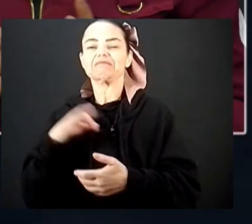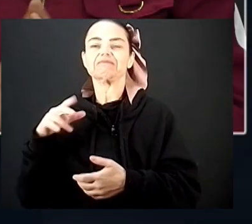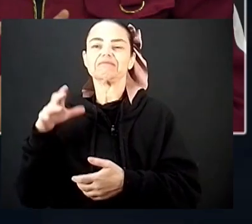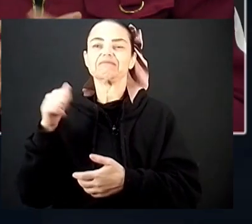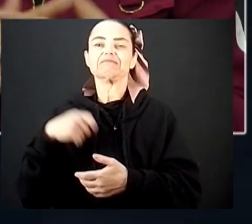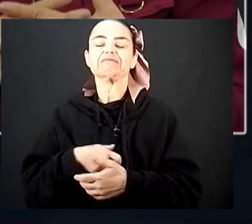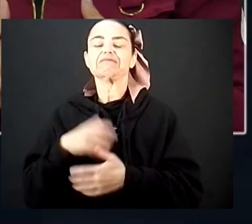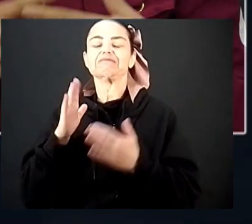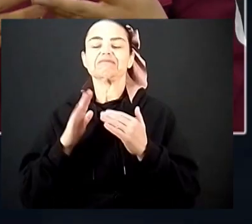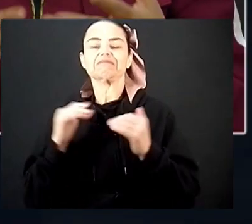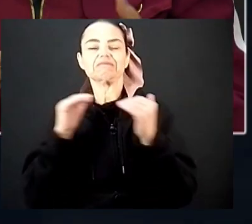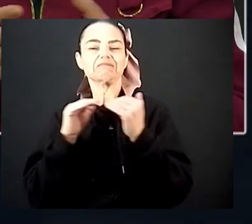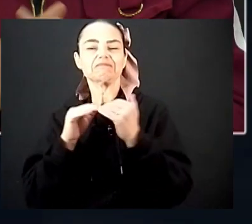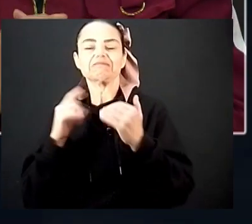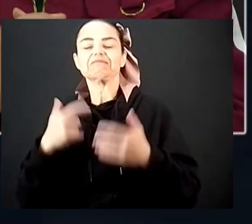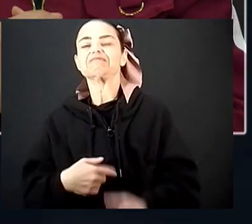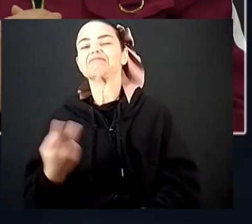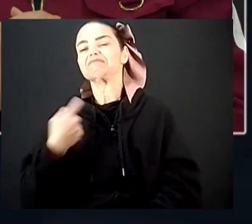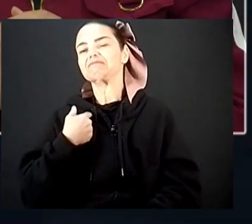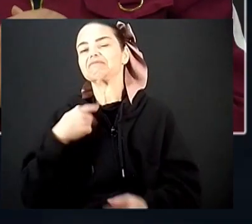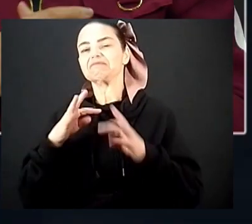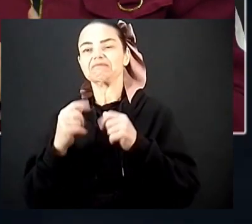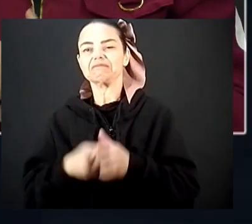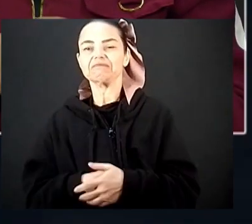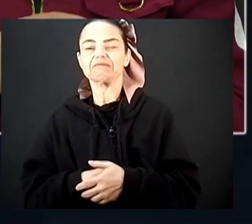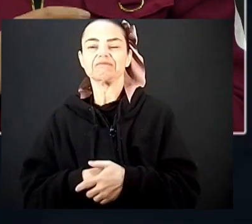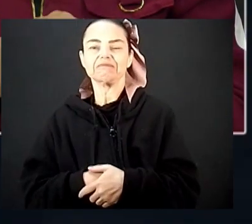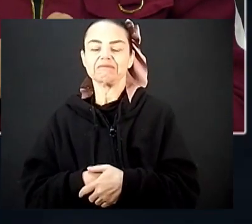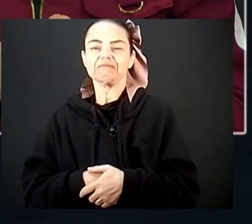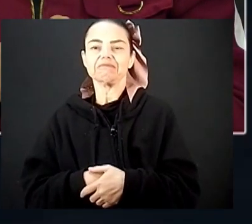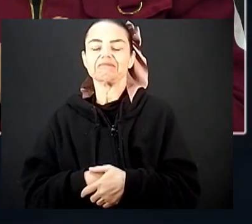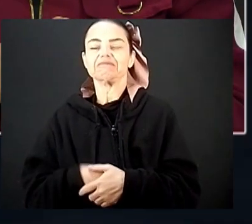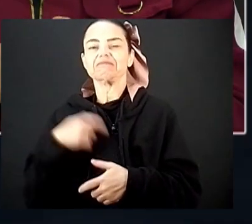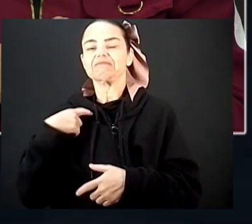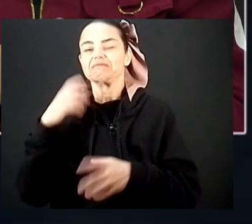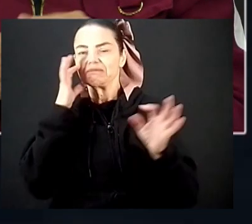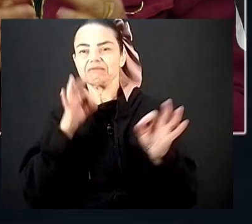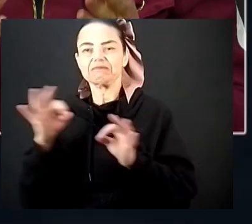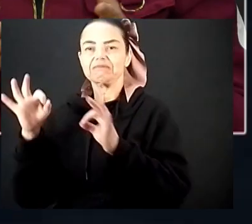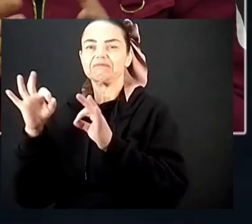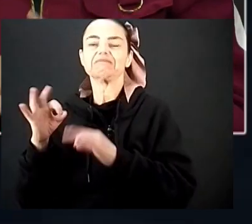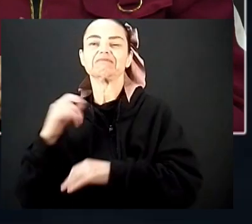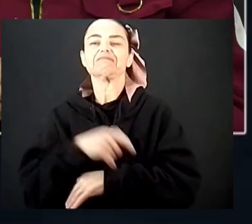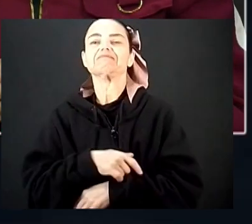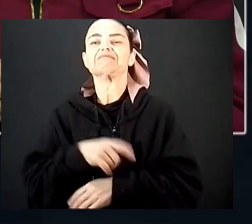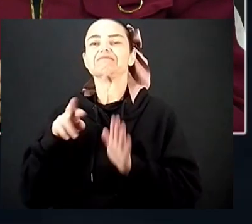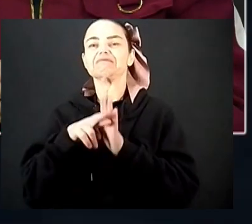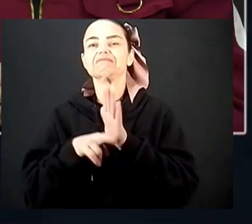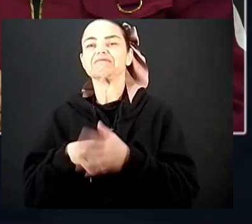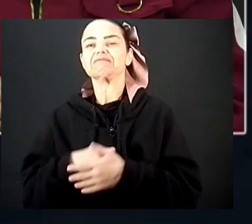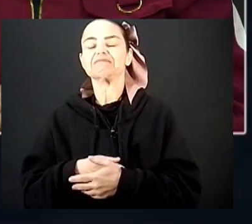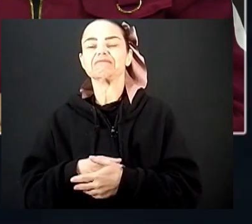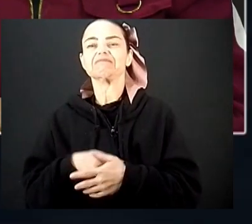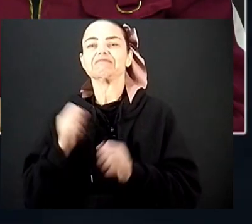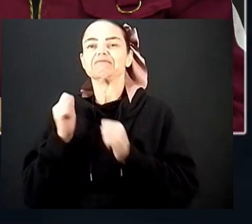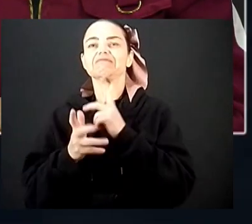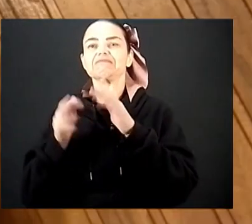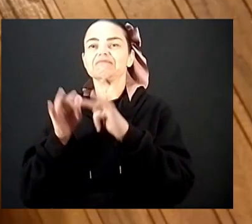entendimento bem legal para mim e para todos os telespectadores aí que estão assistindo o nosso programa. Considerações finais, por